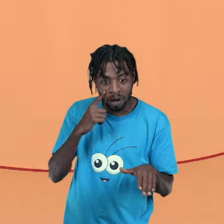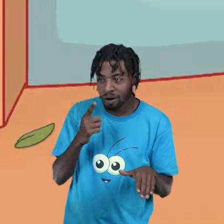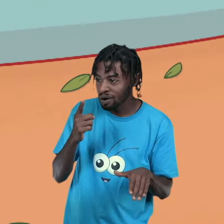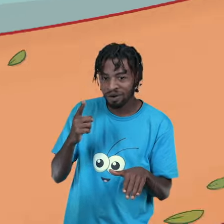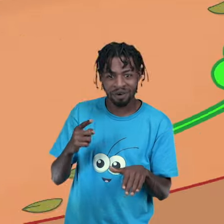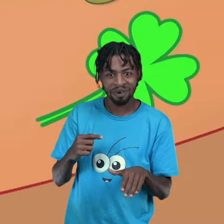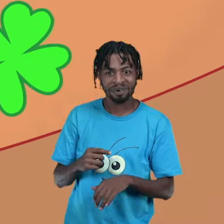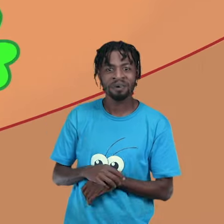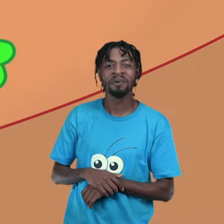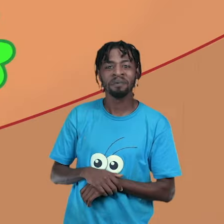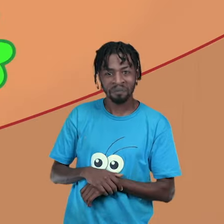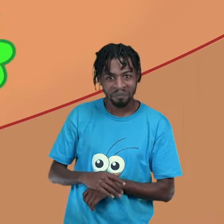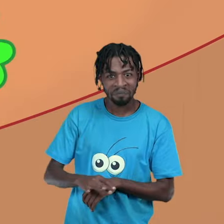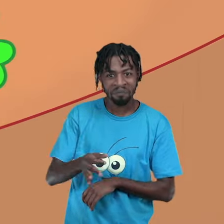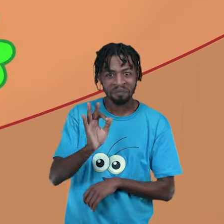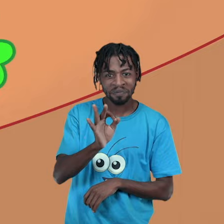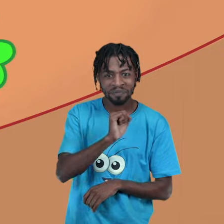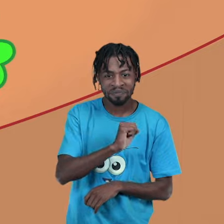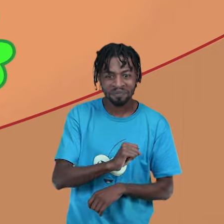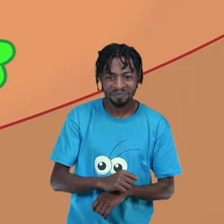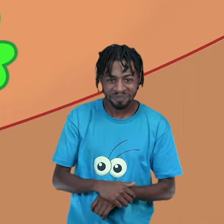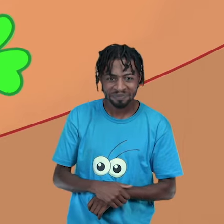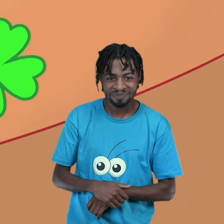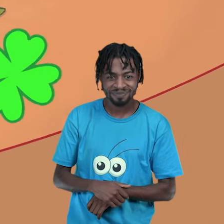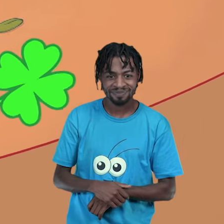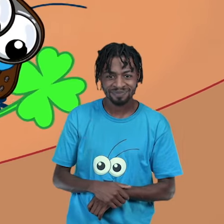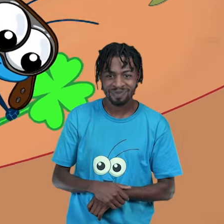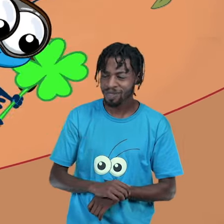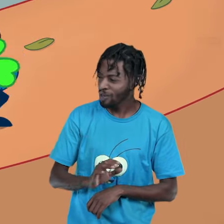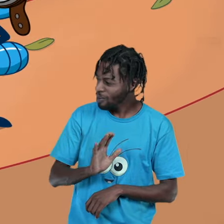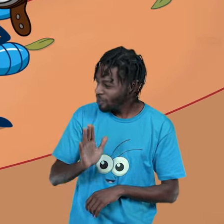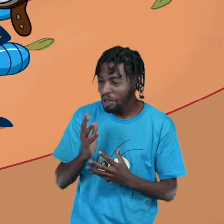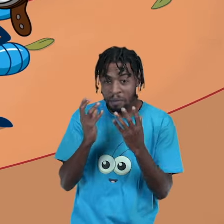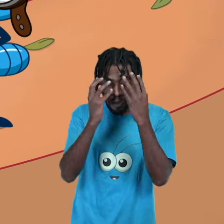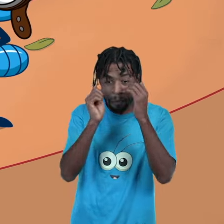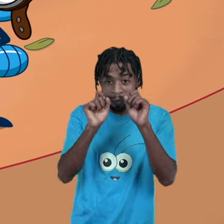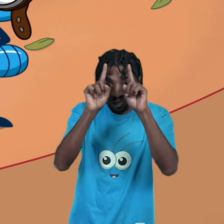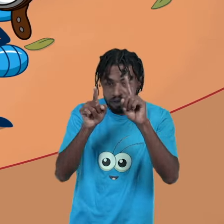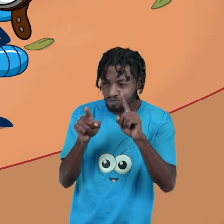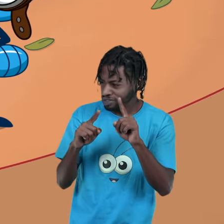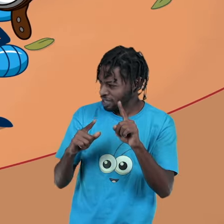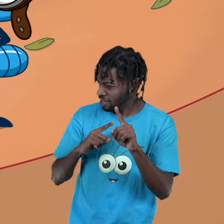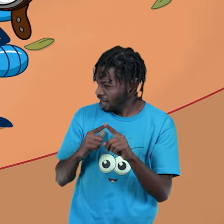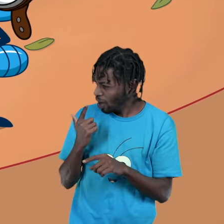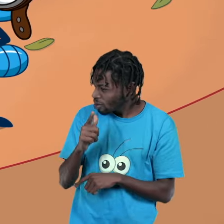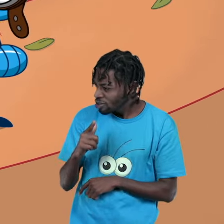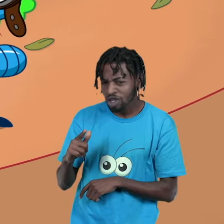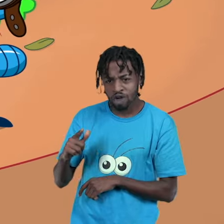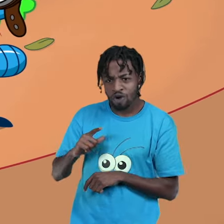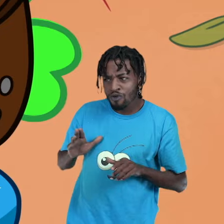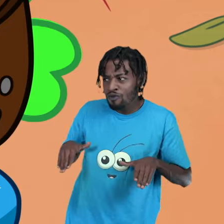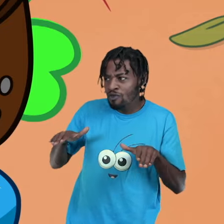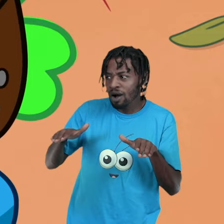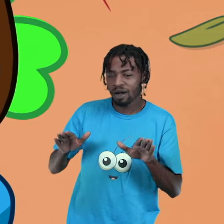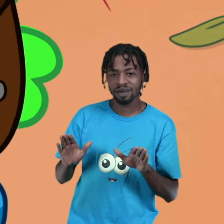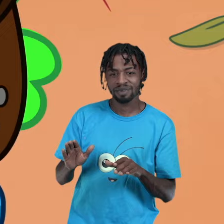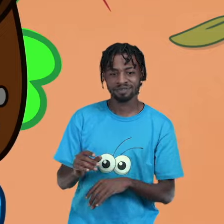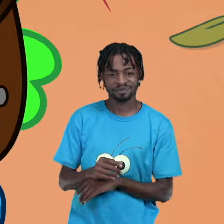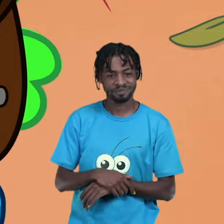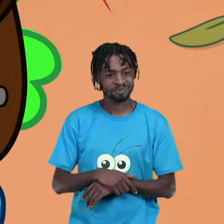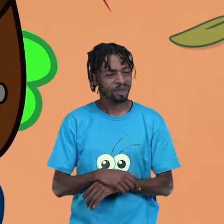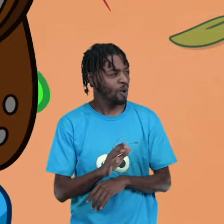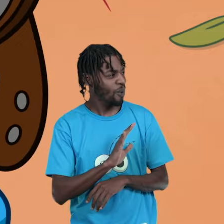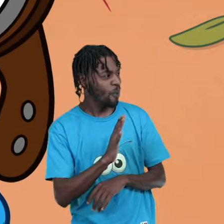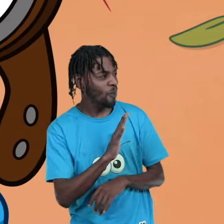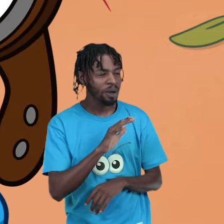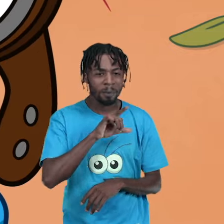janela. Pega o trevinho. Oi, Bob Zoom! Está voando agora? Oi, papai